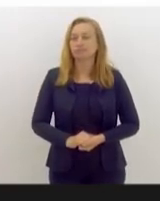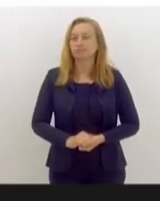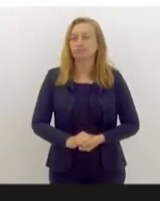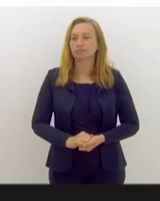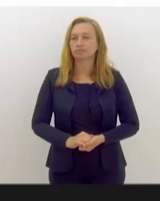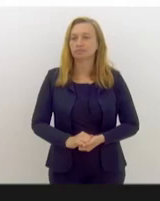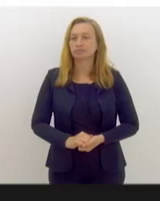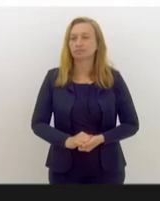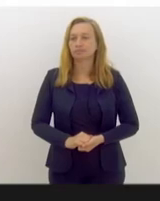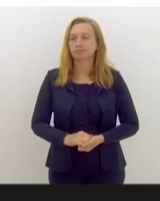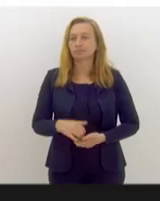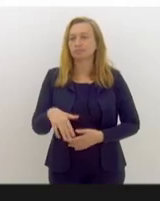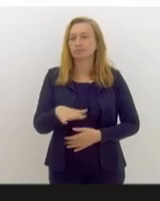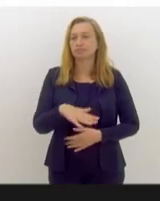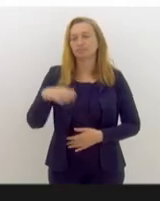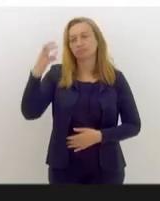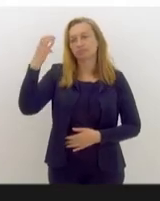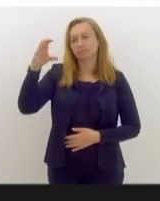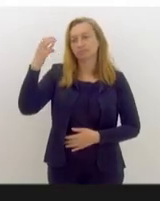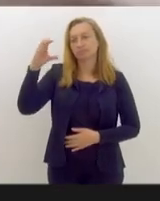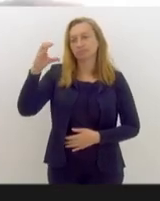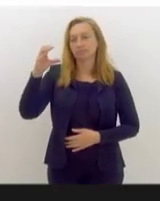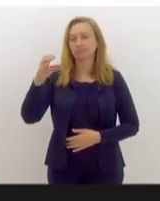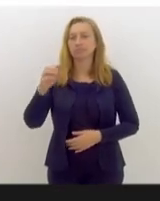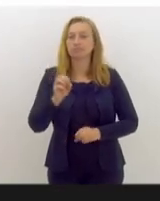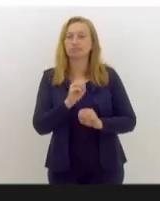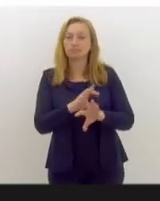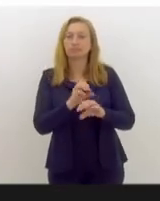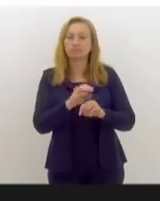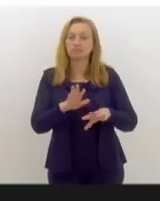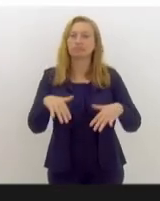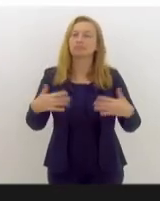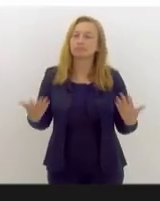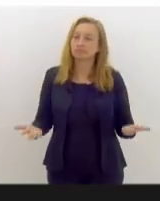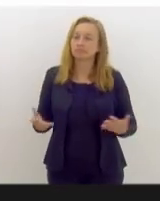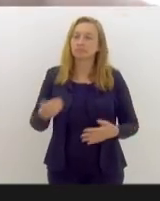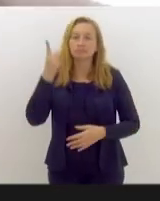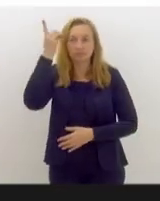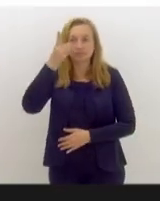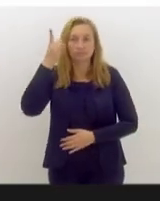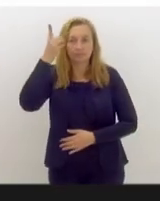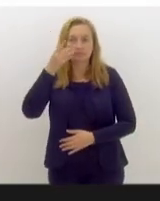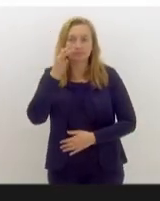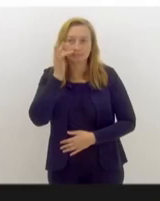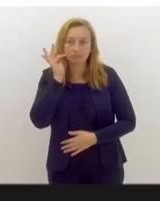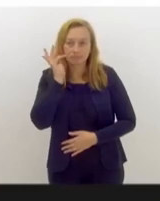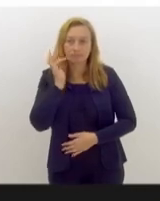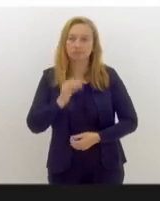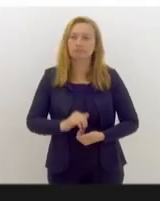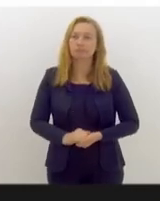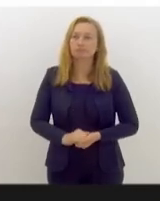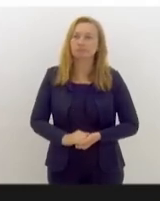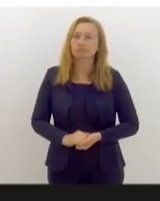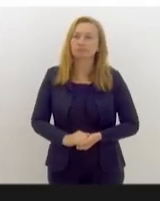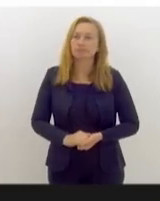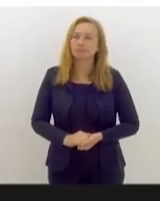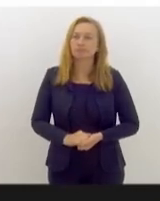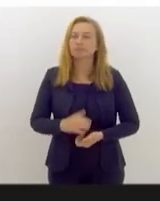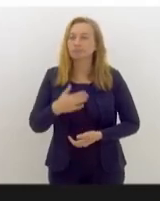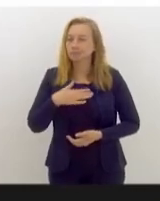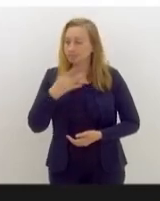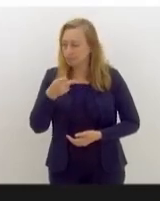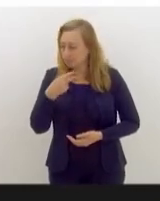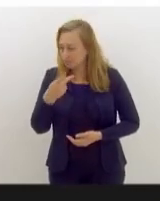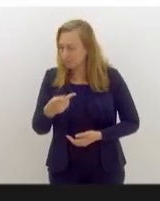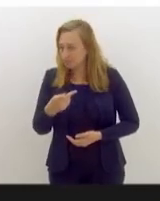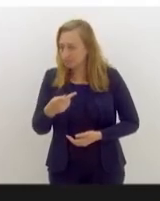campo científico da educação. Então, deputado Serafini, as minhas